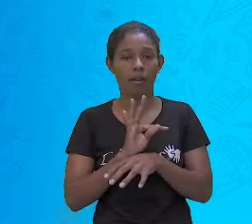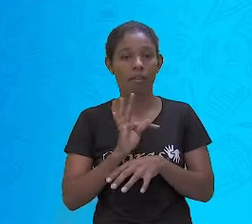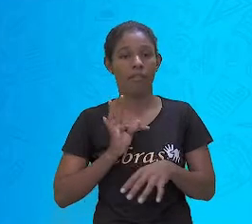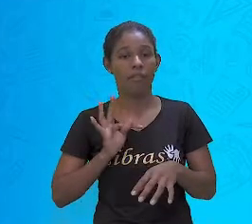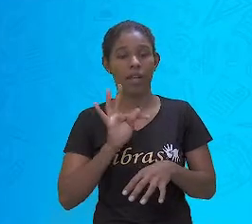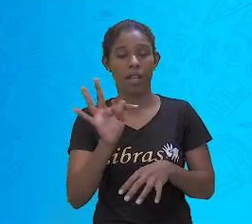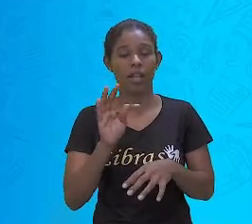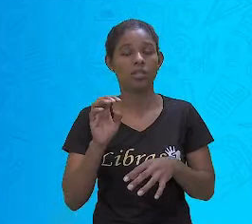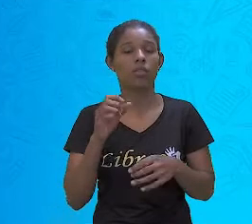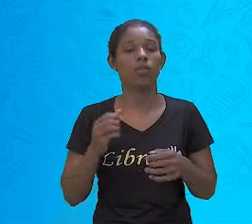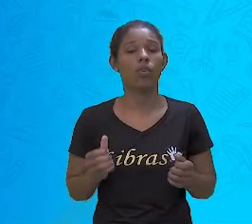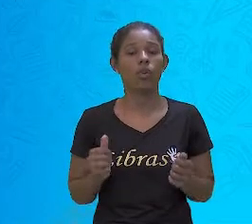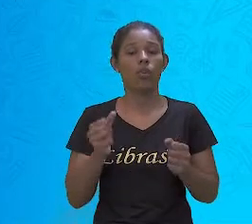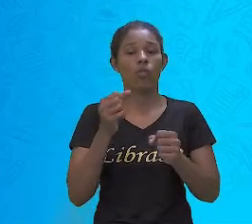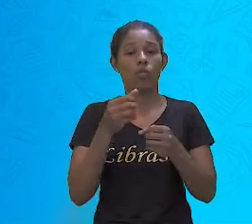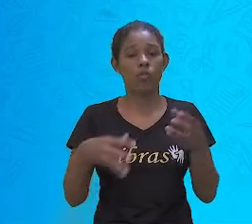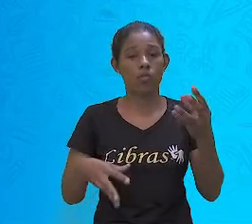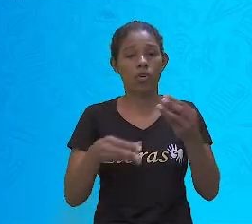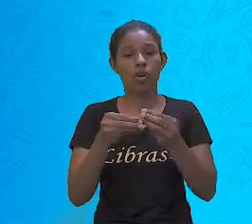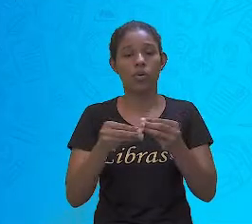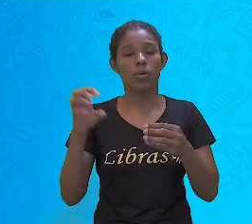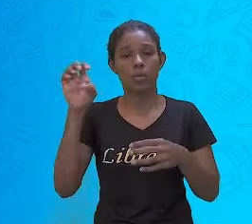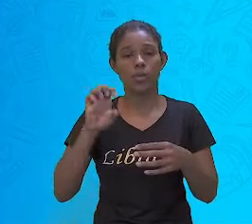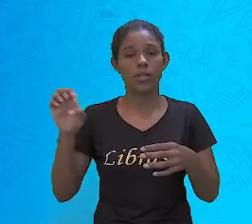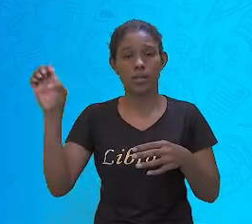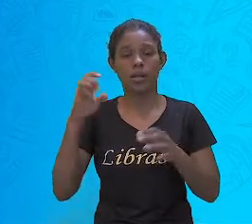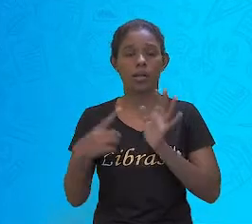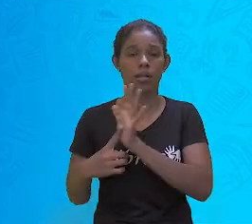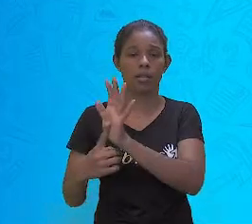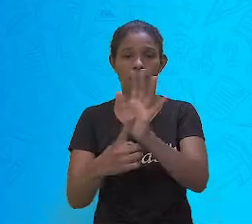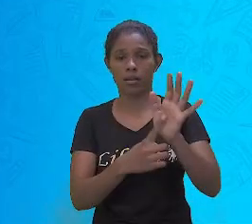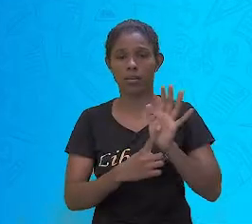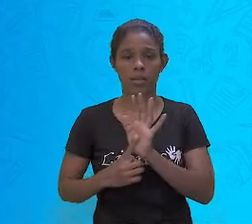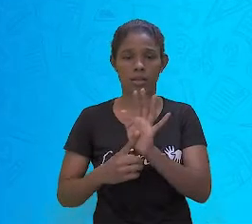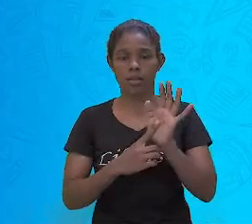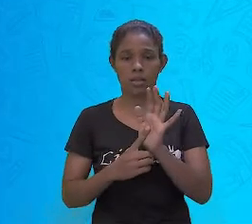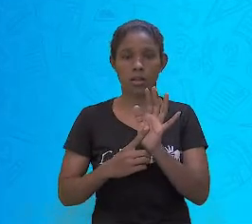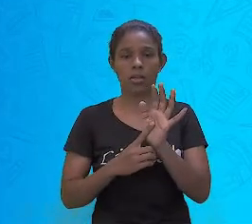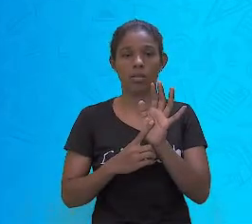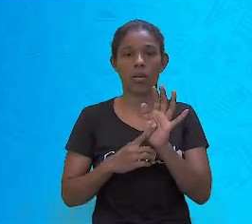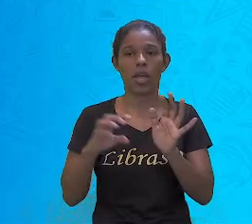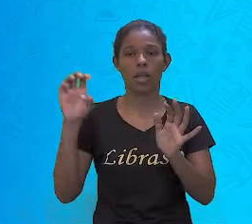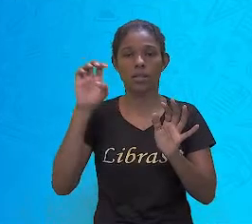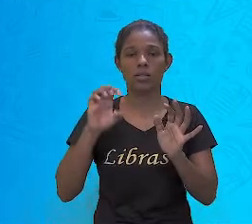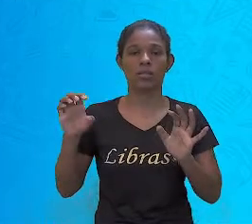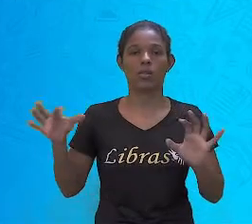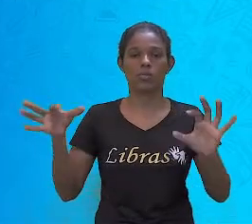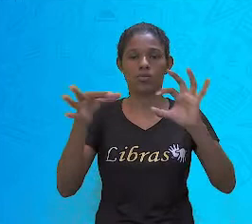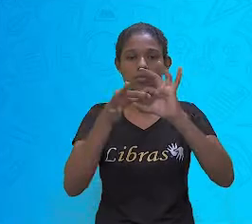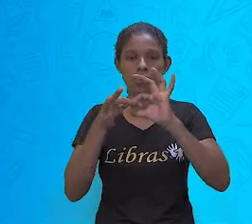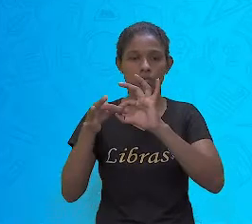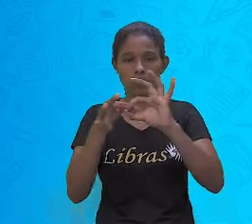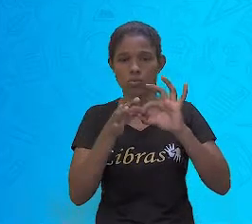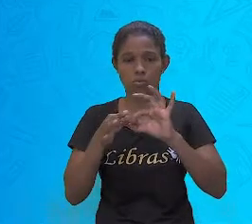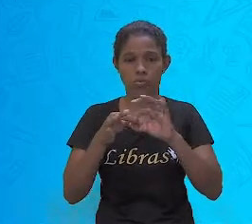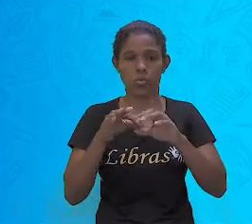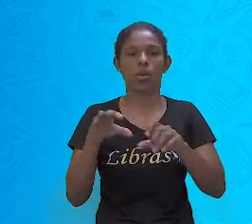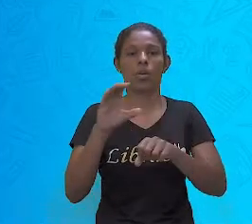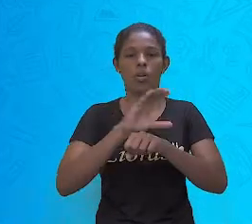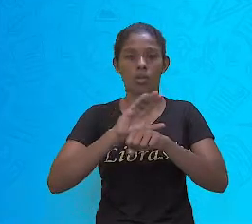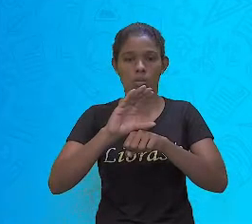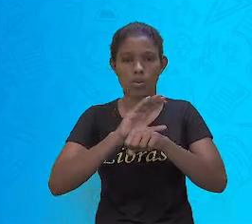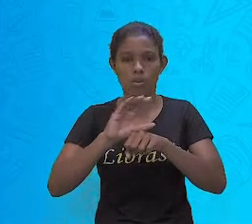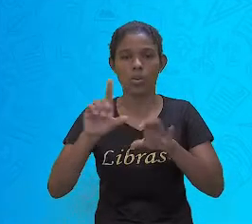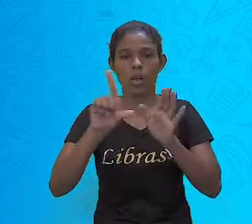pelo Distrito Federal, que representa uma unidade da federação que foi instituída com o intuito de abrigar a capital